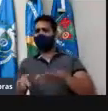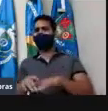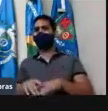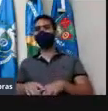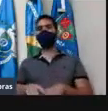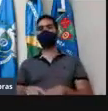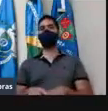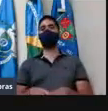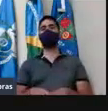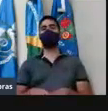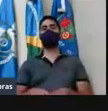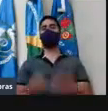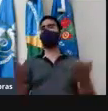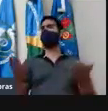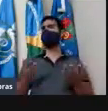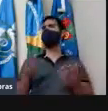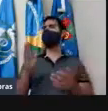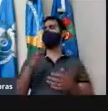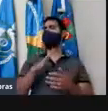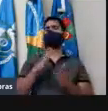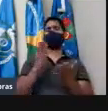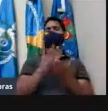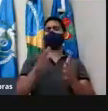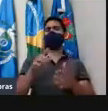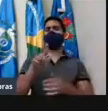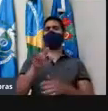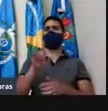tem a extinção do lixão. Nós já não temos